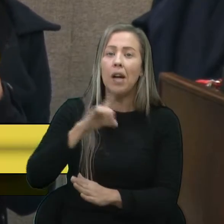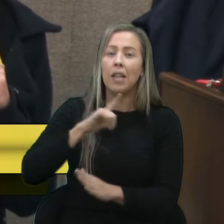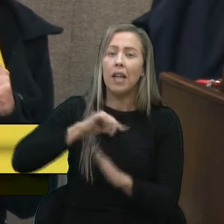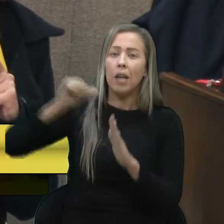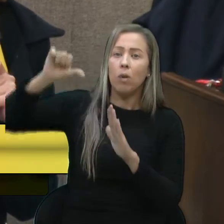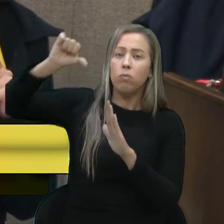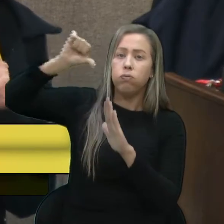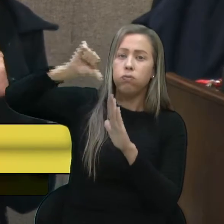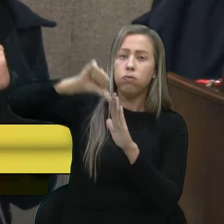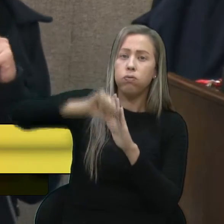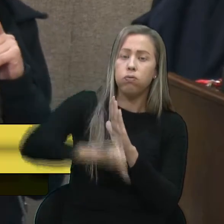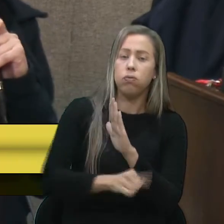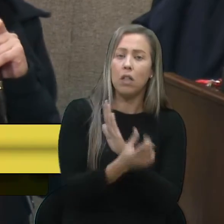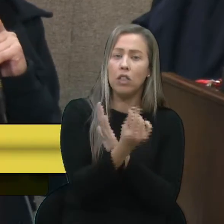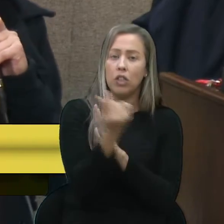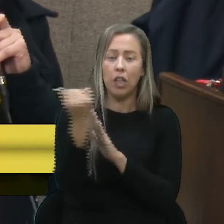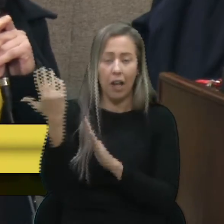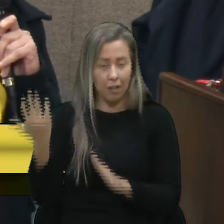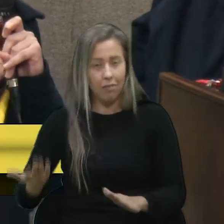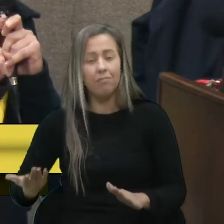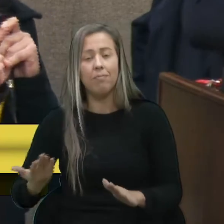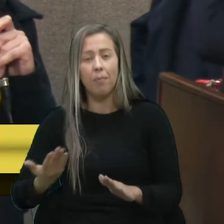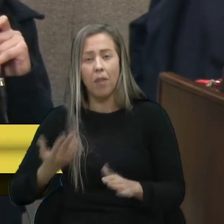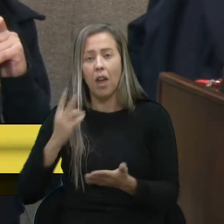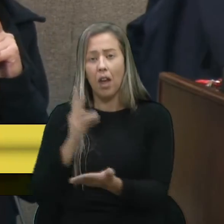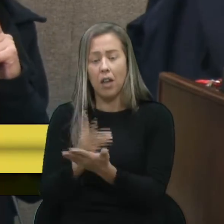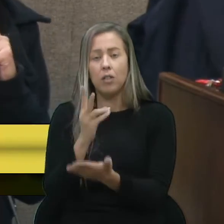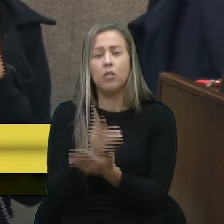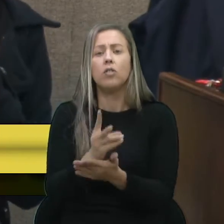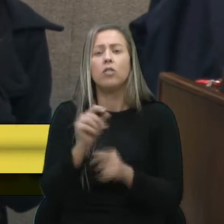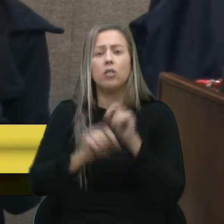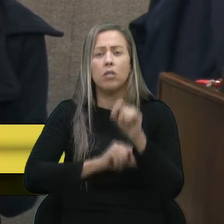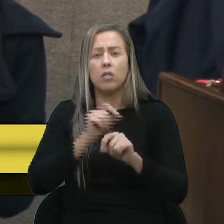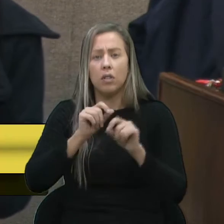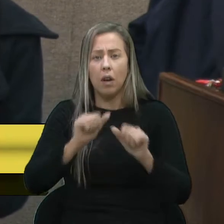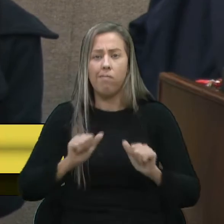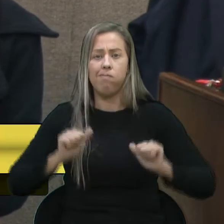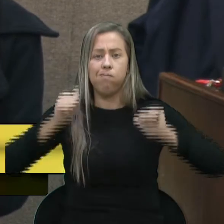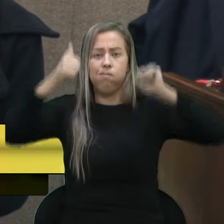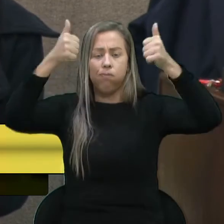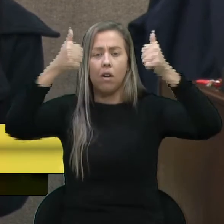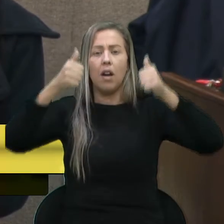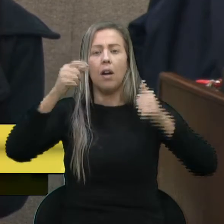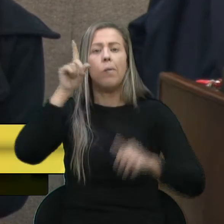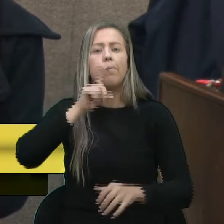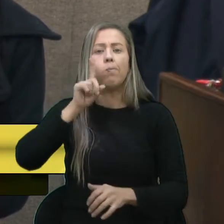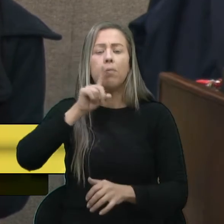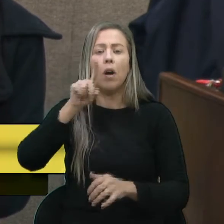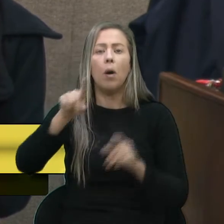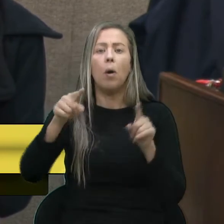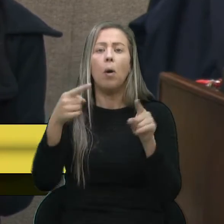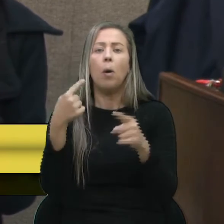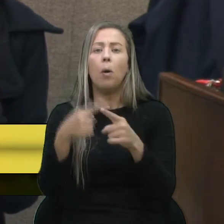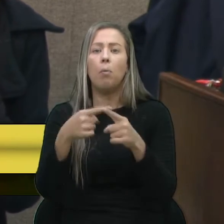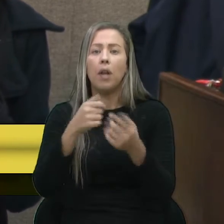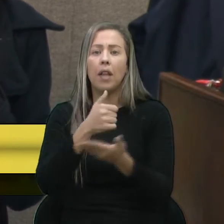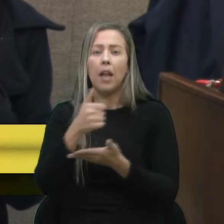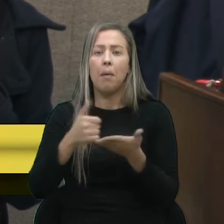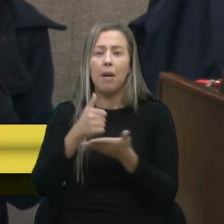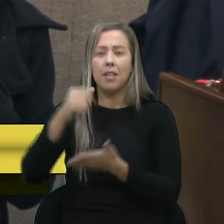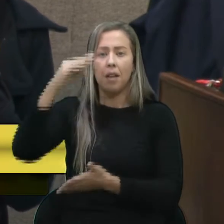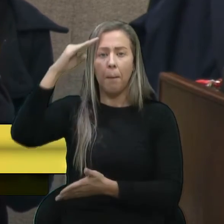no seu acúmulo financeiro. Ele continua sendo a potência econômica que é por ter base militar nas